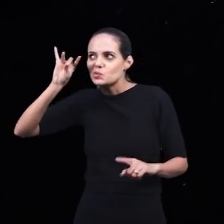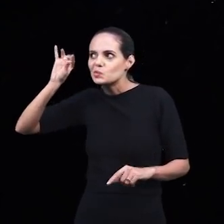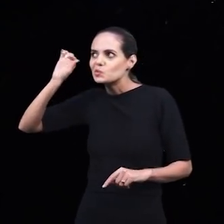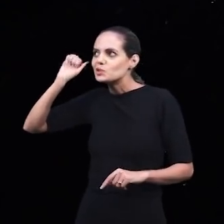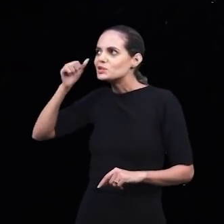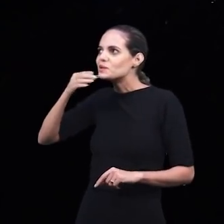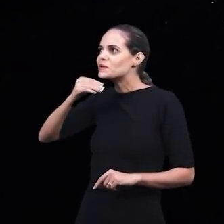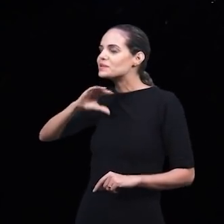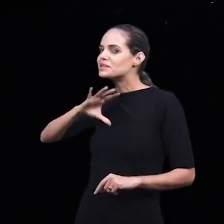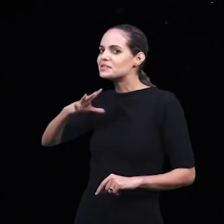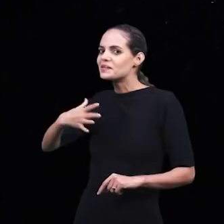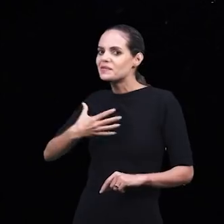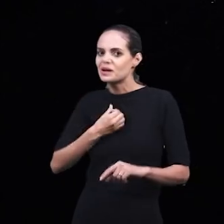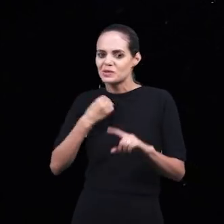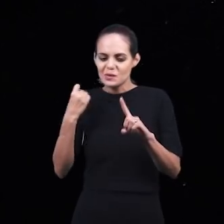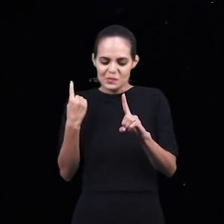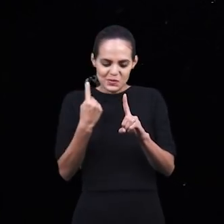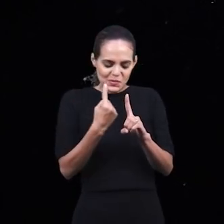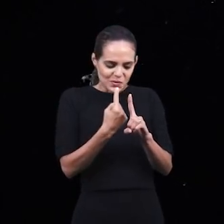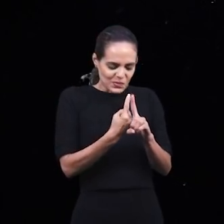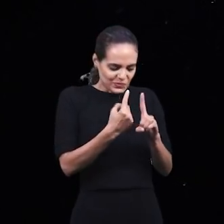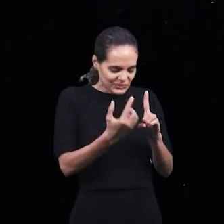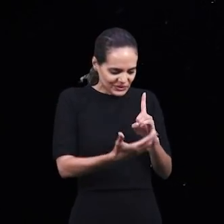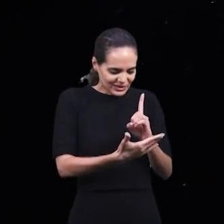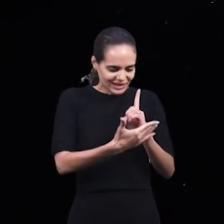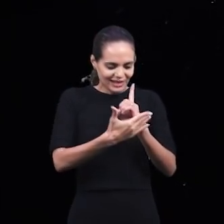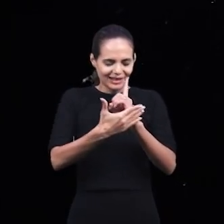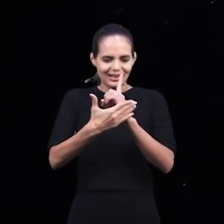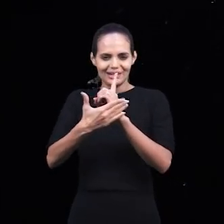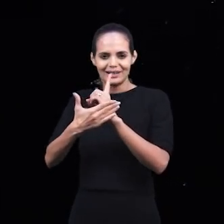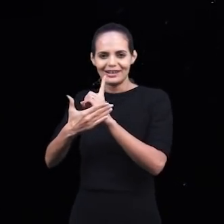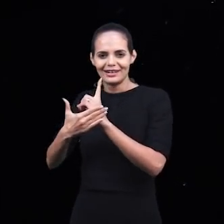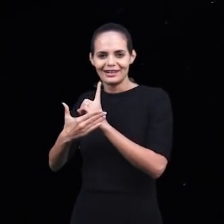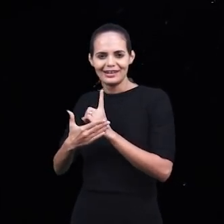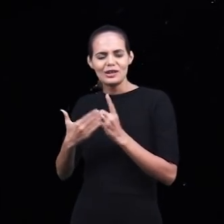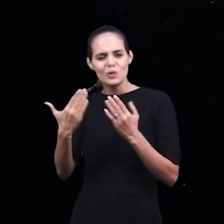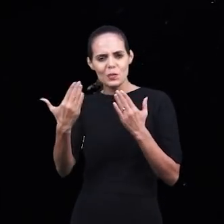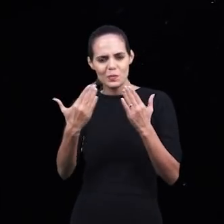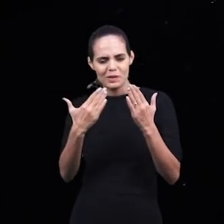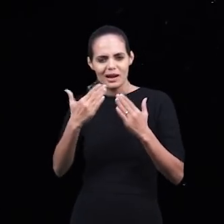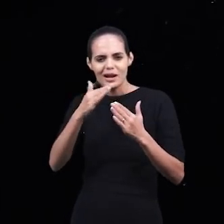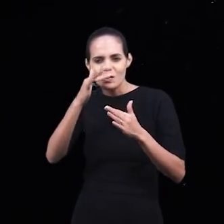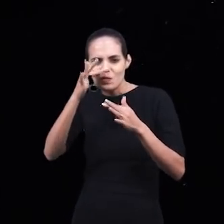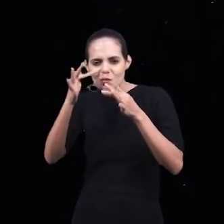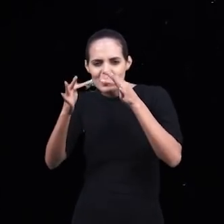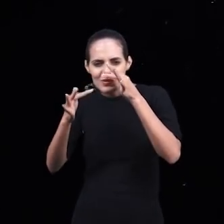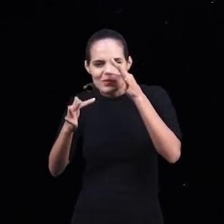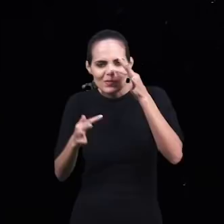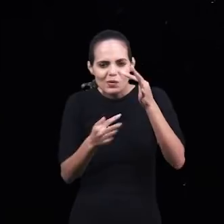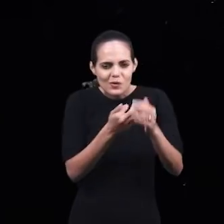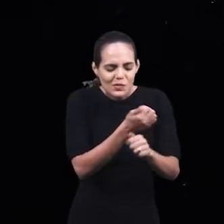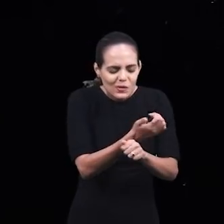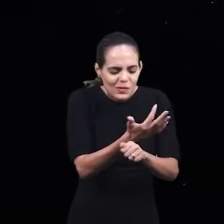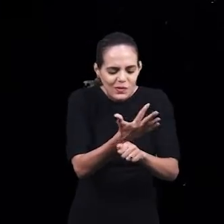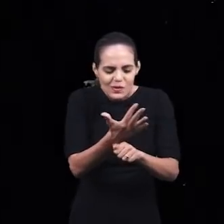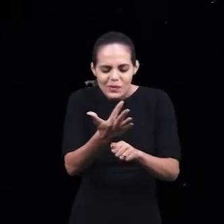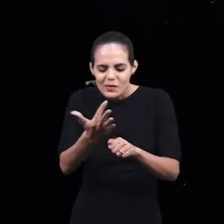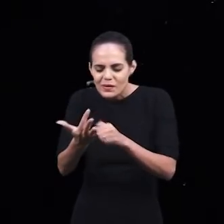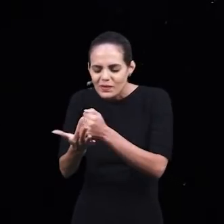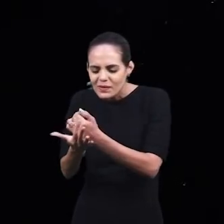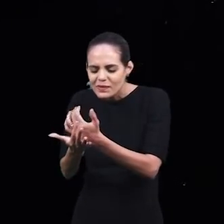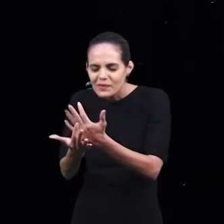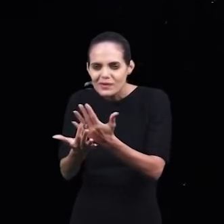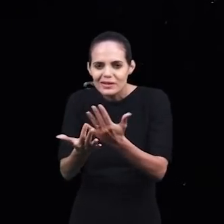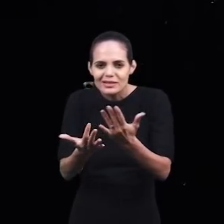Salvador me achou. Tal como a flor que no jardim